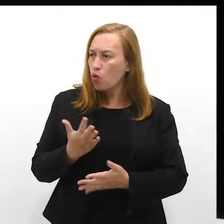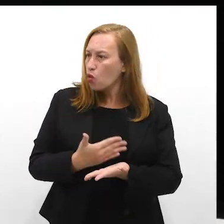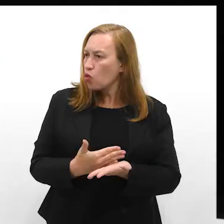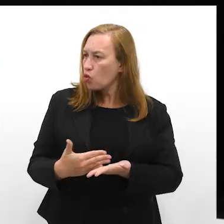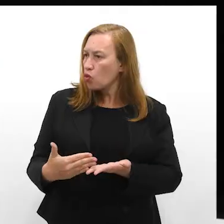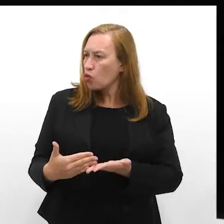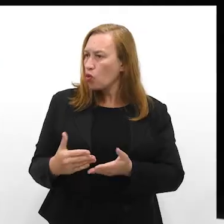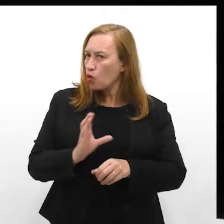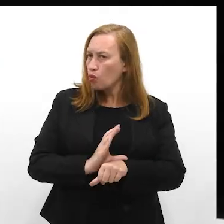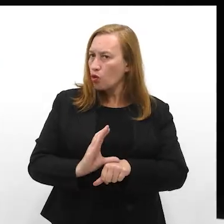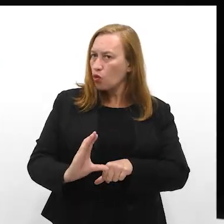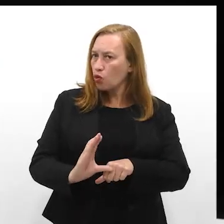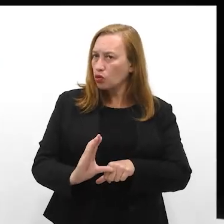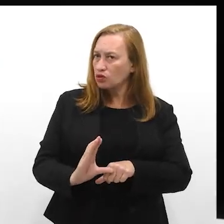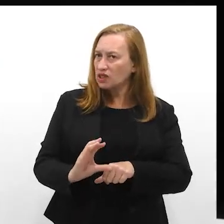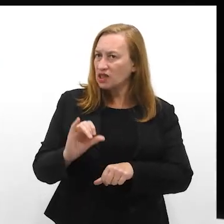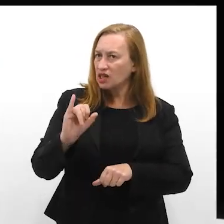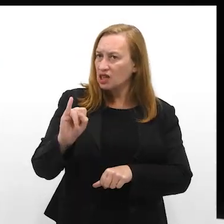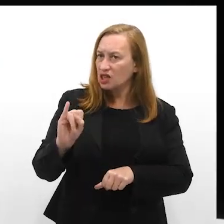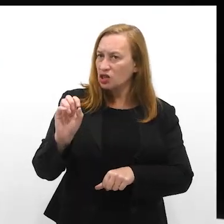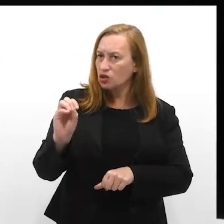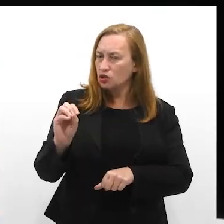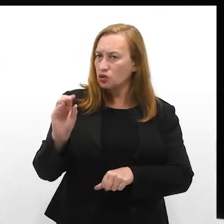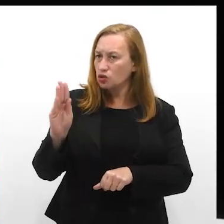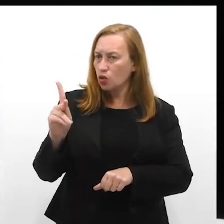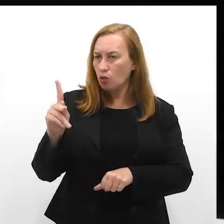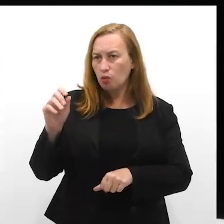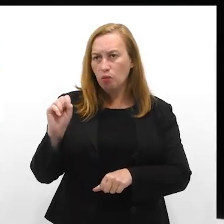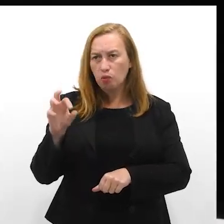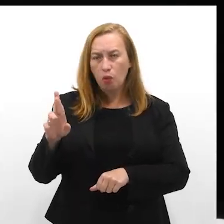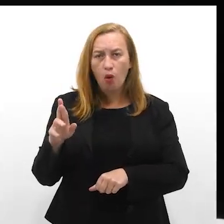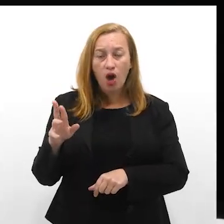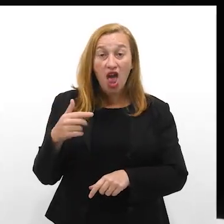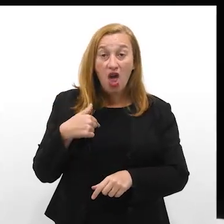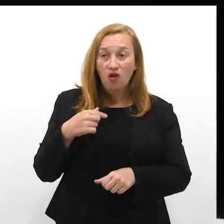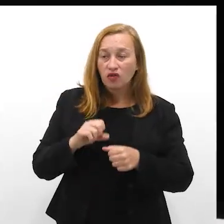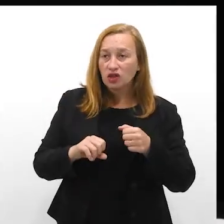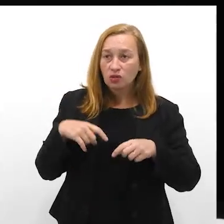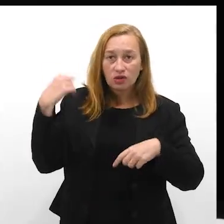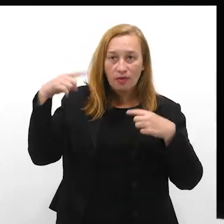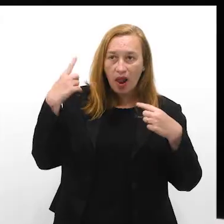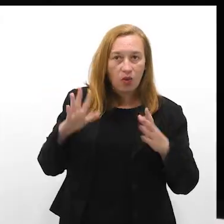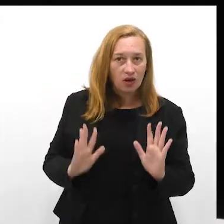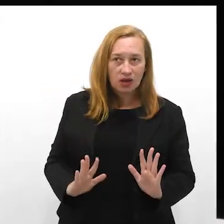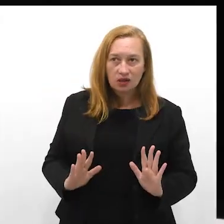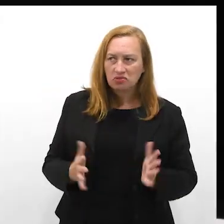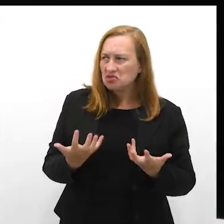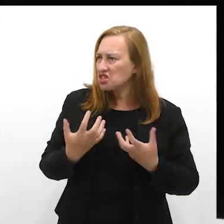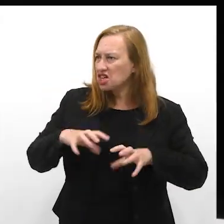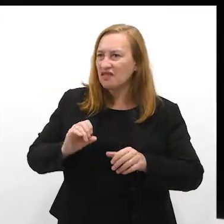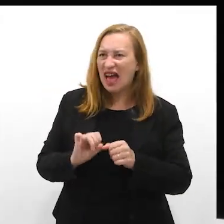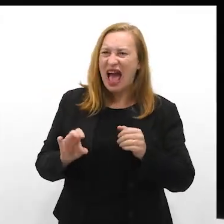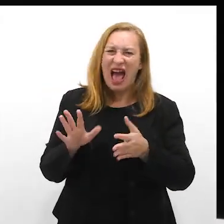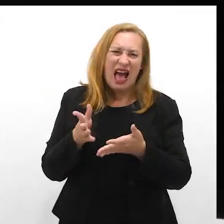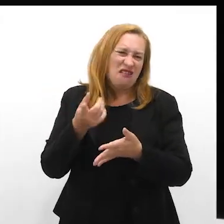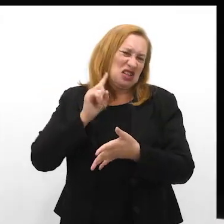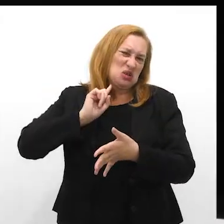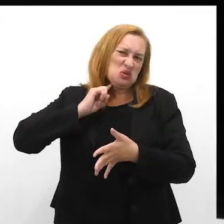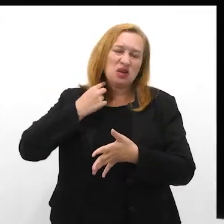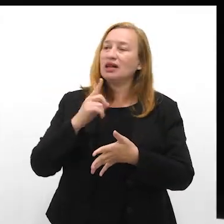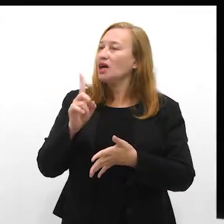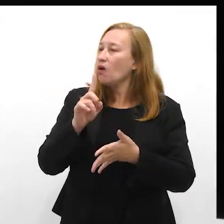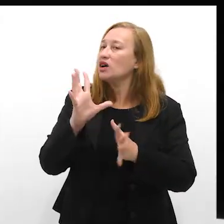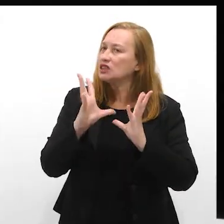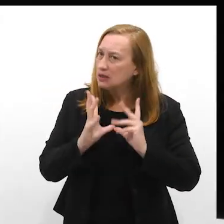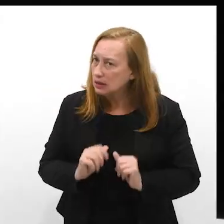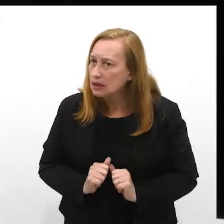assim, meu curso de procedimentos escultóricos vai ser em isopor. Fiz uma coisa maluca, ninguém queria lá também fazer. Vai